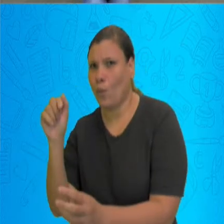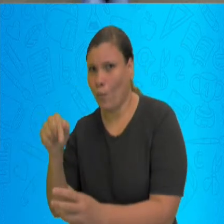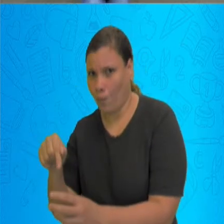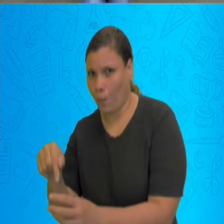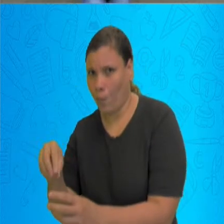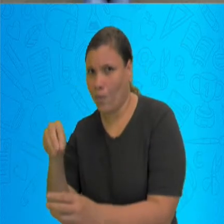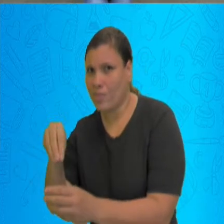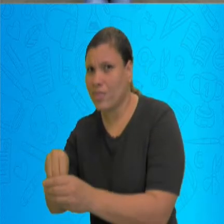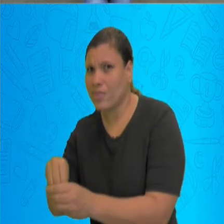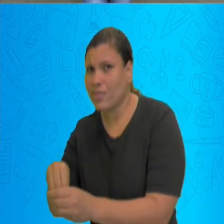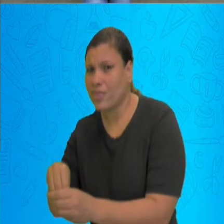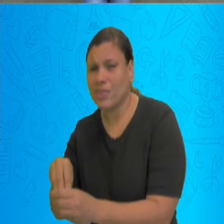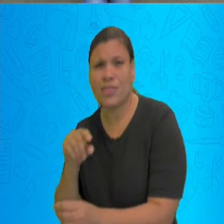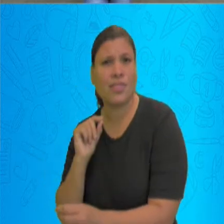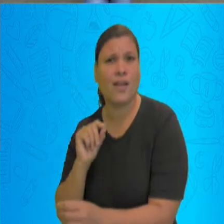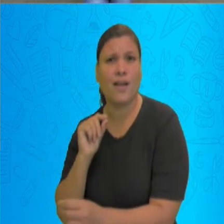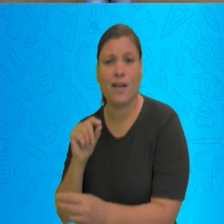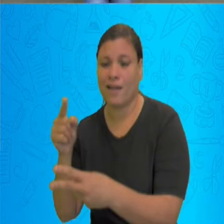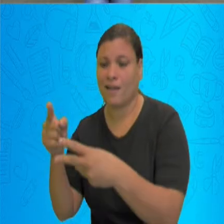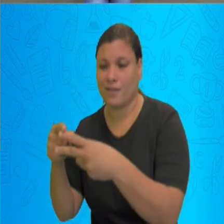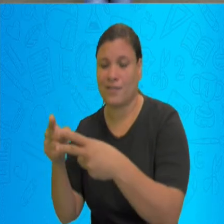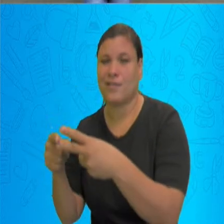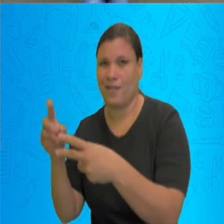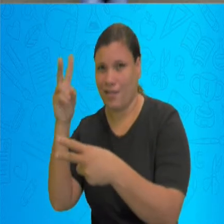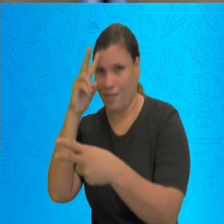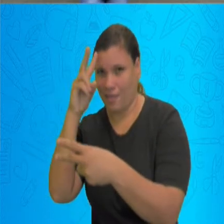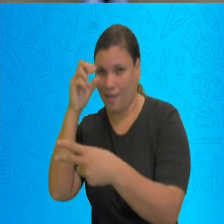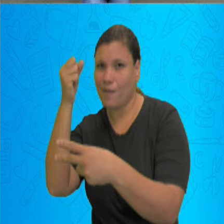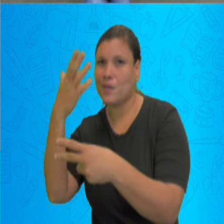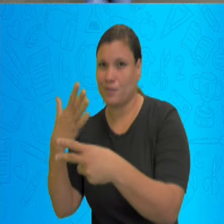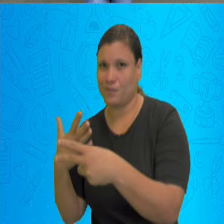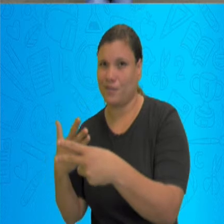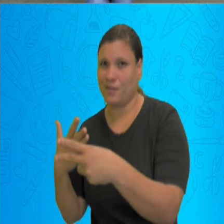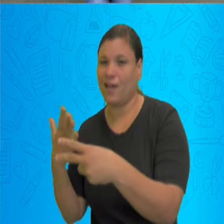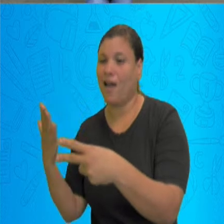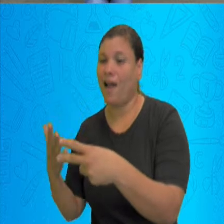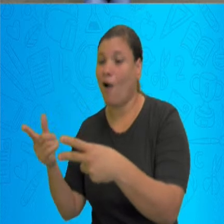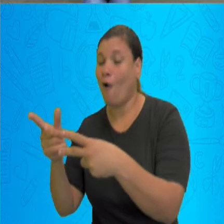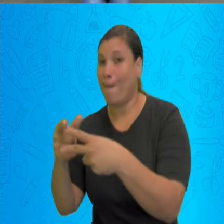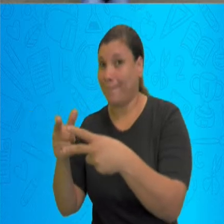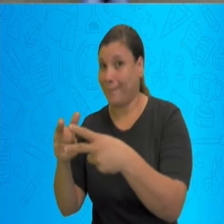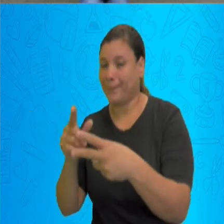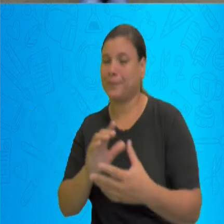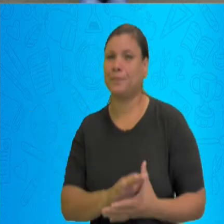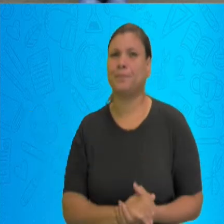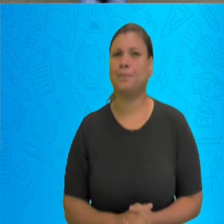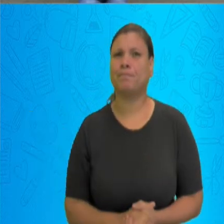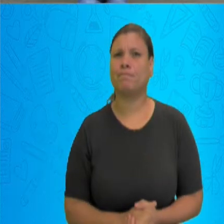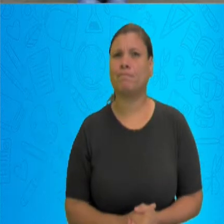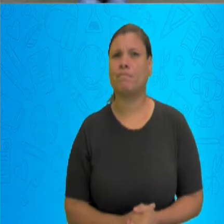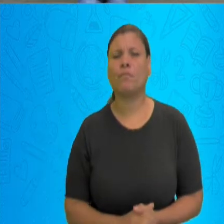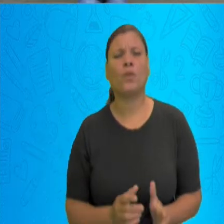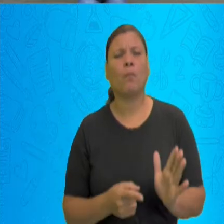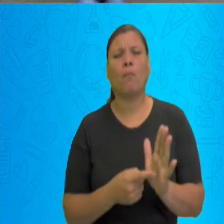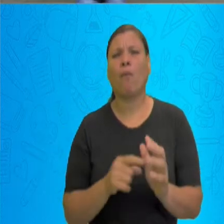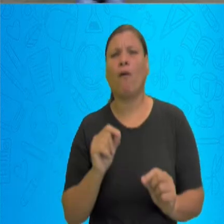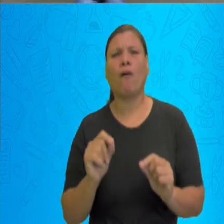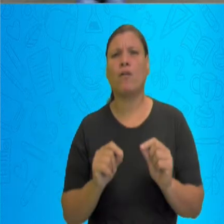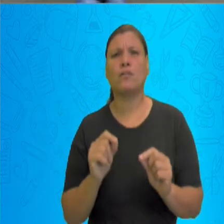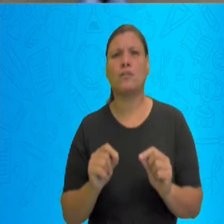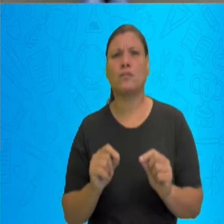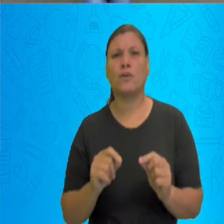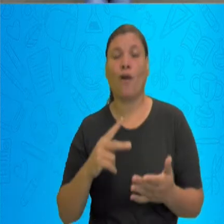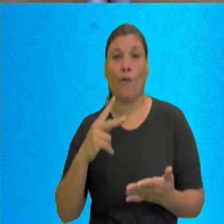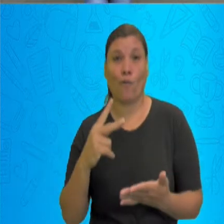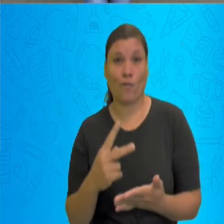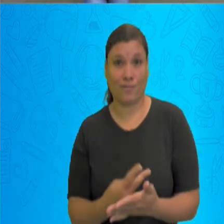ação que vai acontecer, não é mesmo? É algo que acontecerá no momento